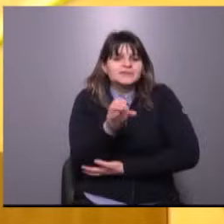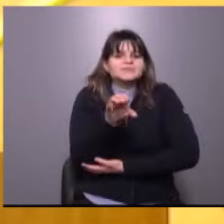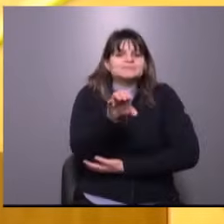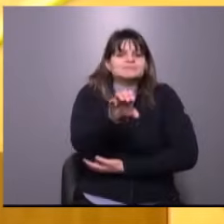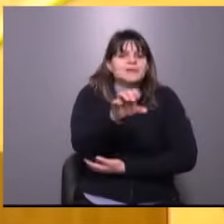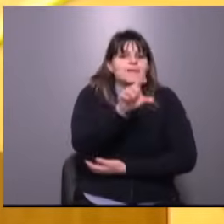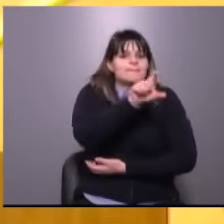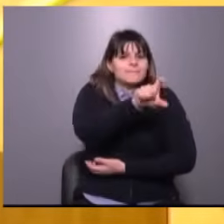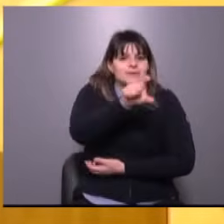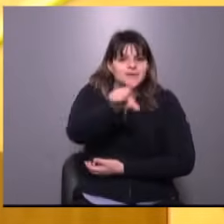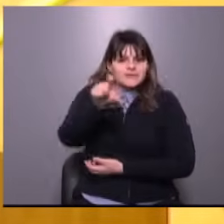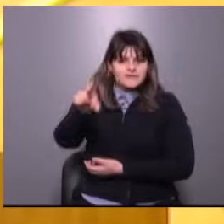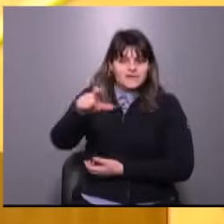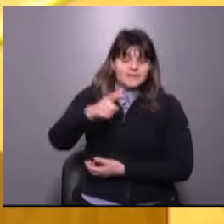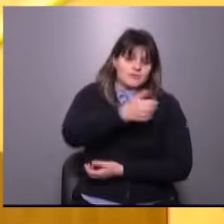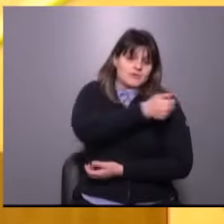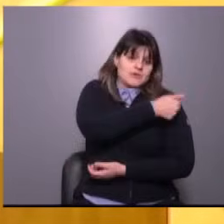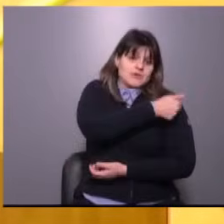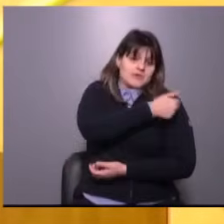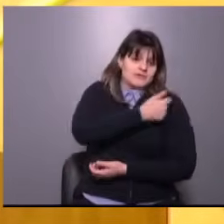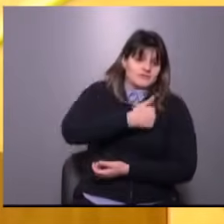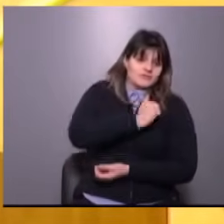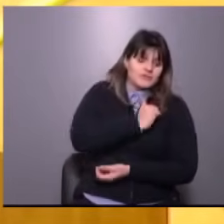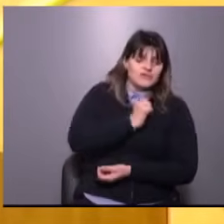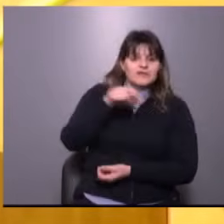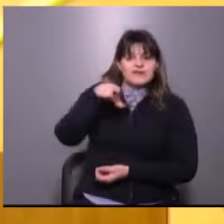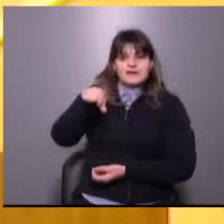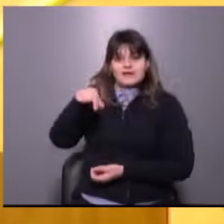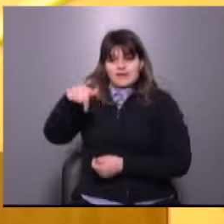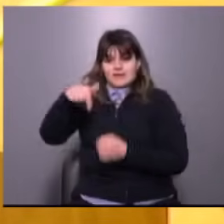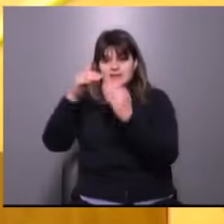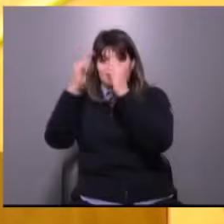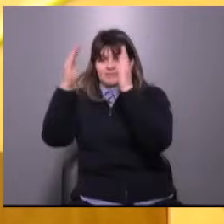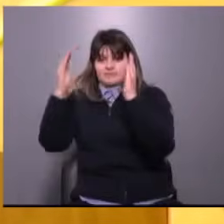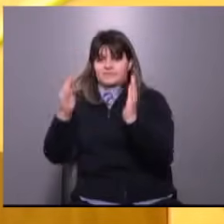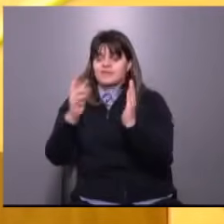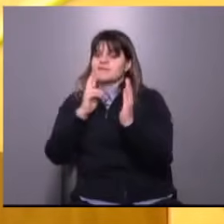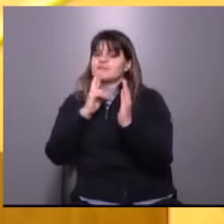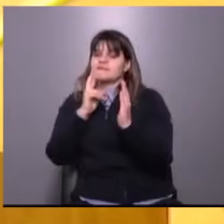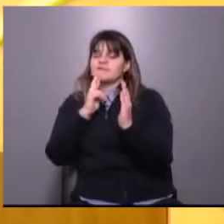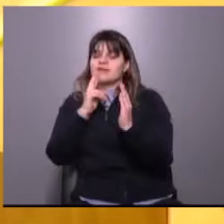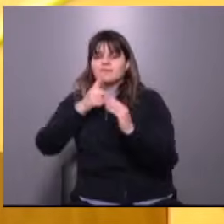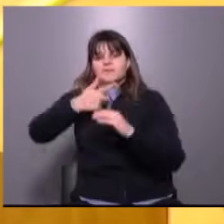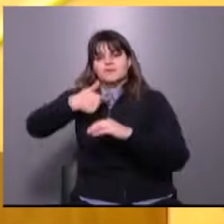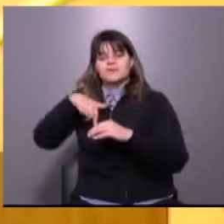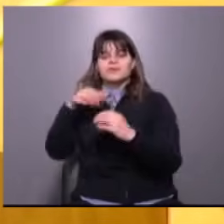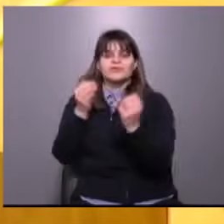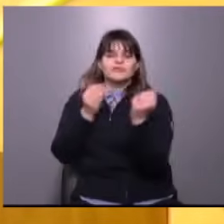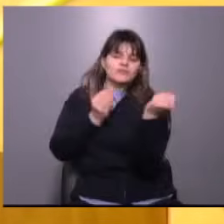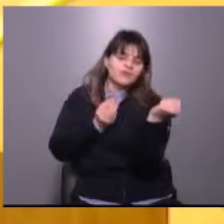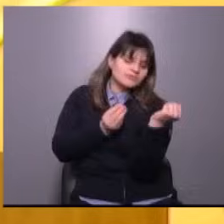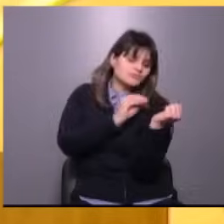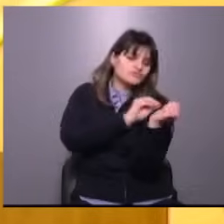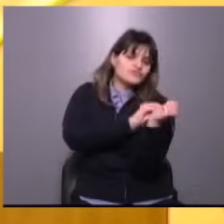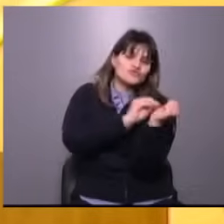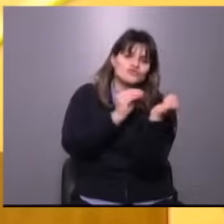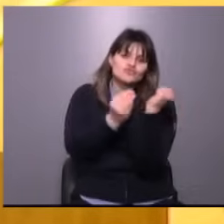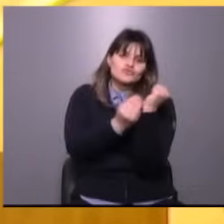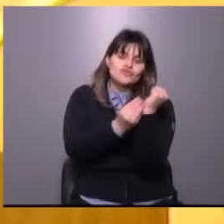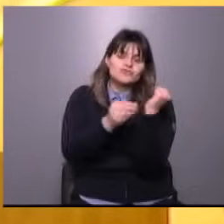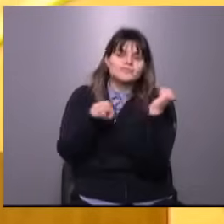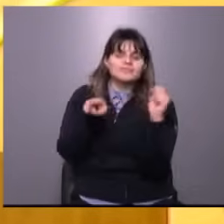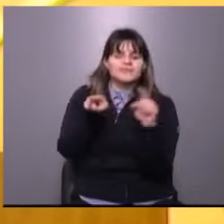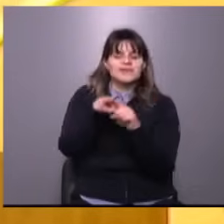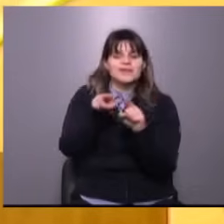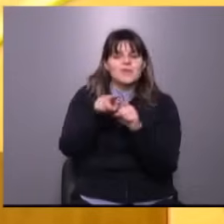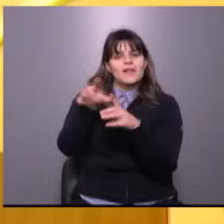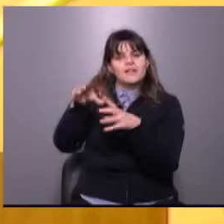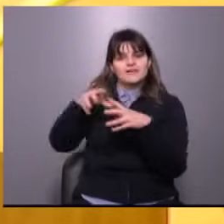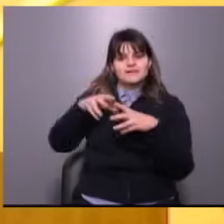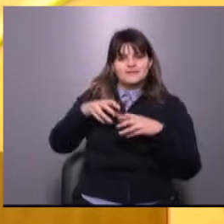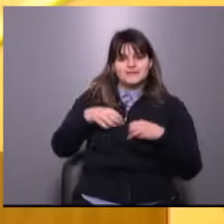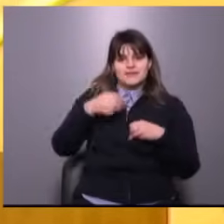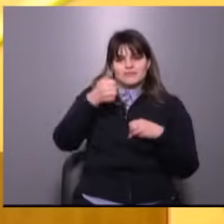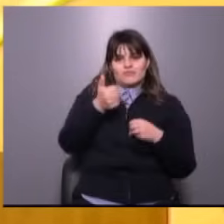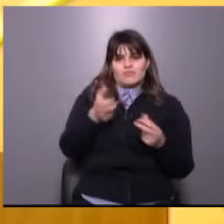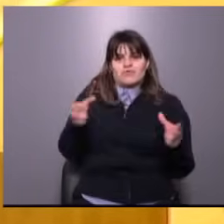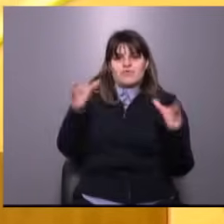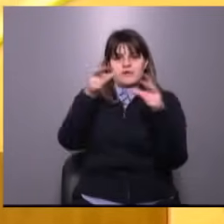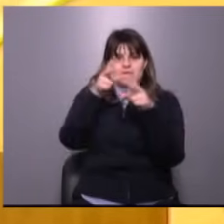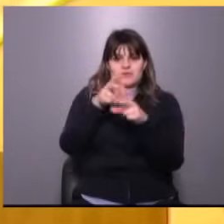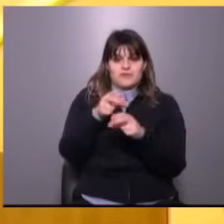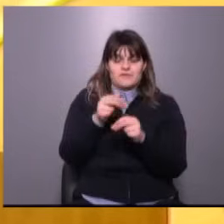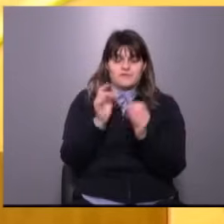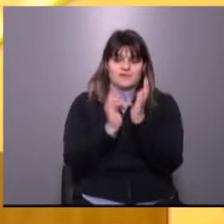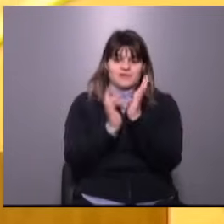no presépio de nossas casas e que no Santuário de Fátima beijamos como sinal de querermos receber a boa nova